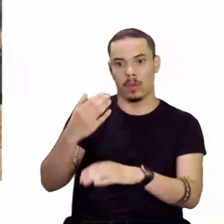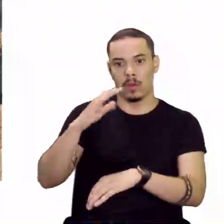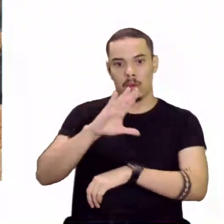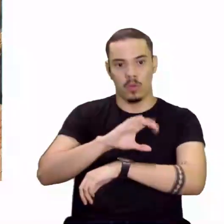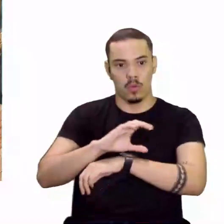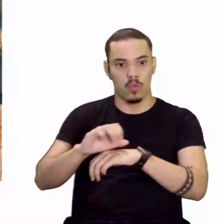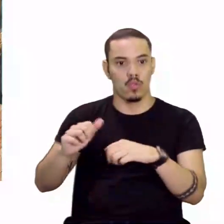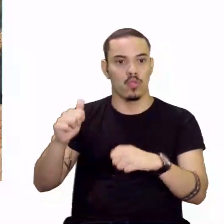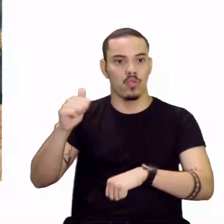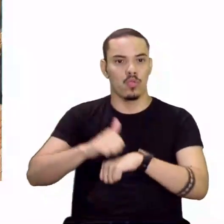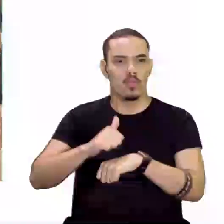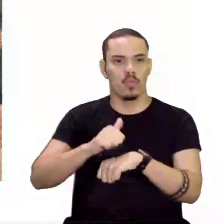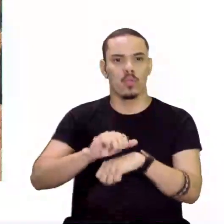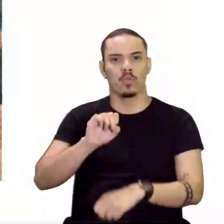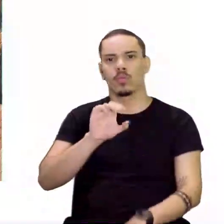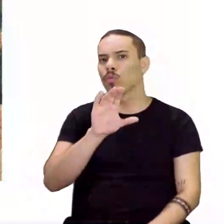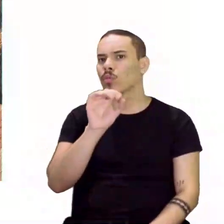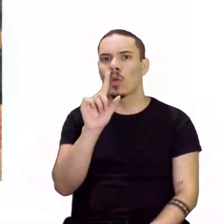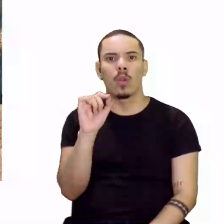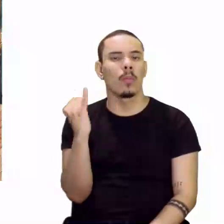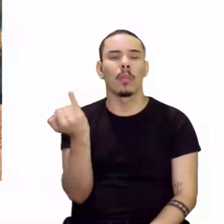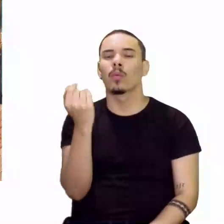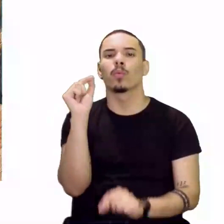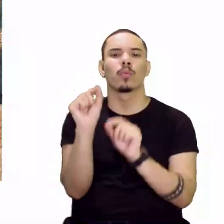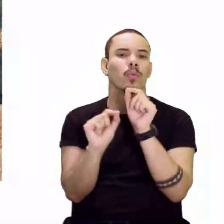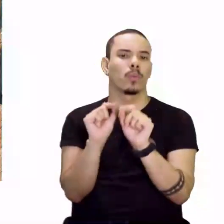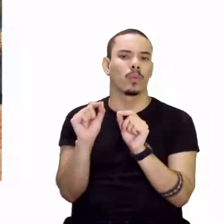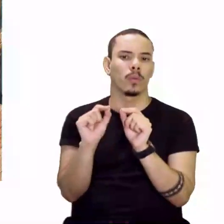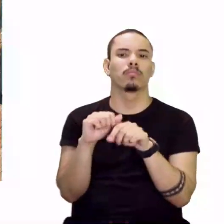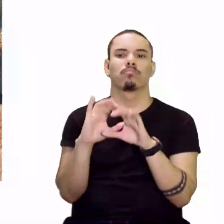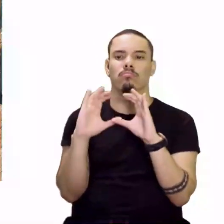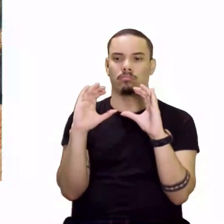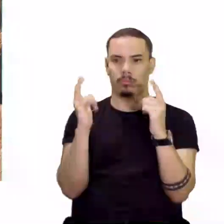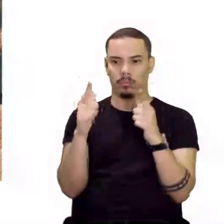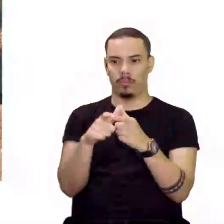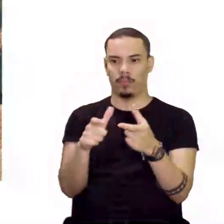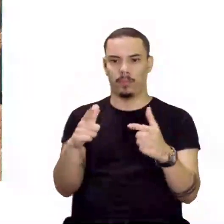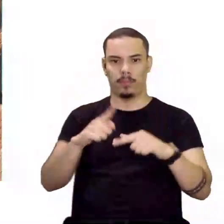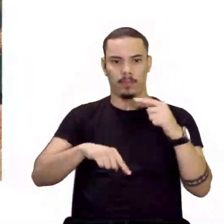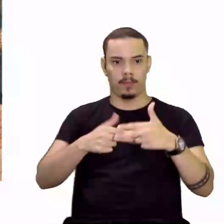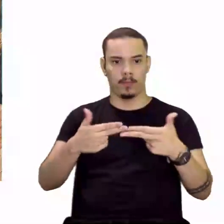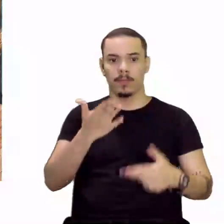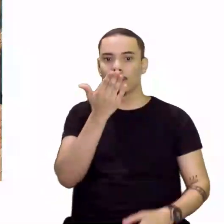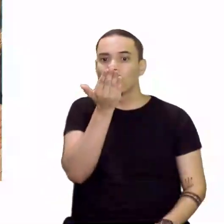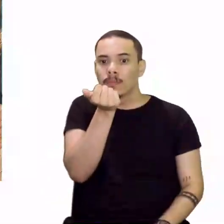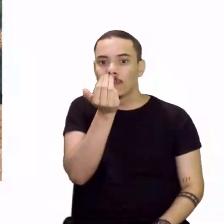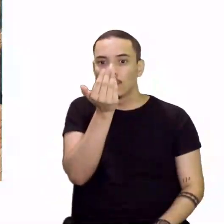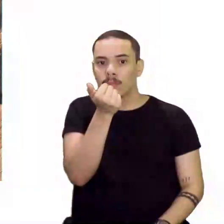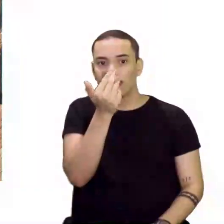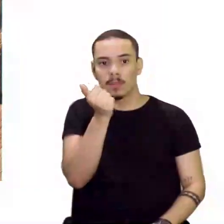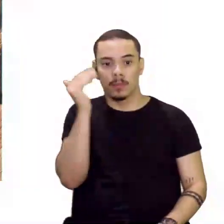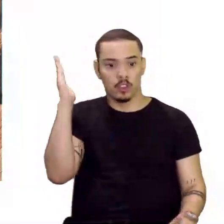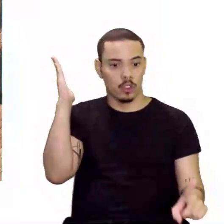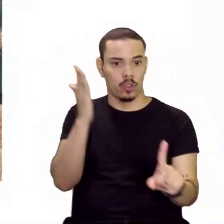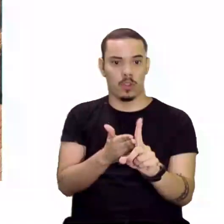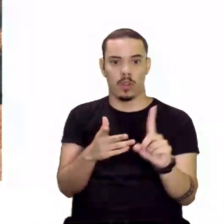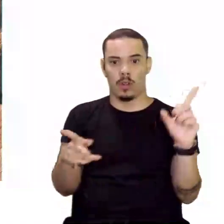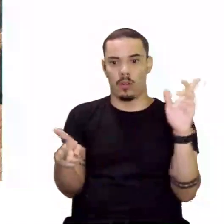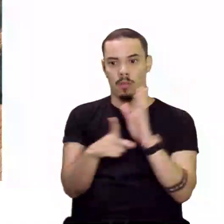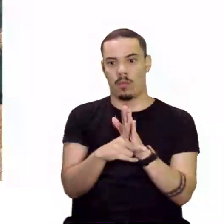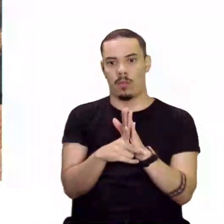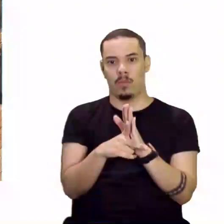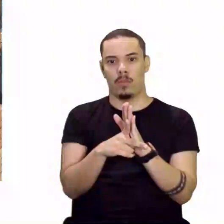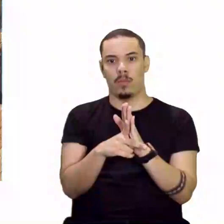é a importância do solo? Claro, a maior parte dos nossos alimentos no cotidiano vem do solo,